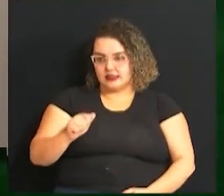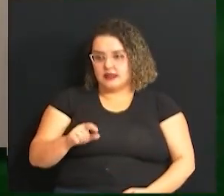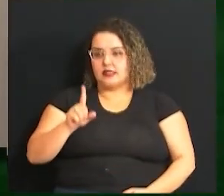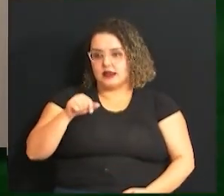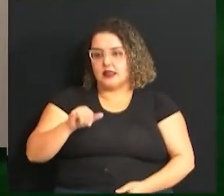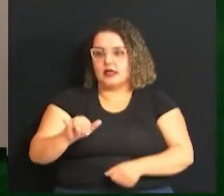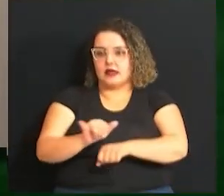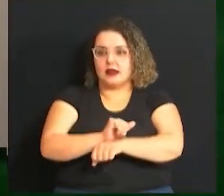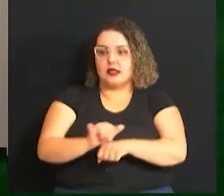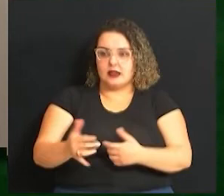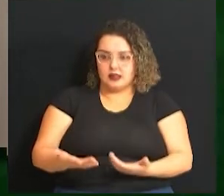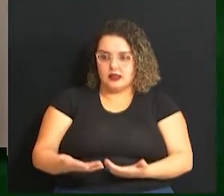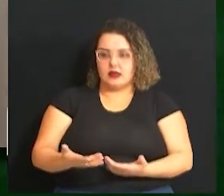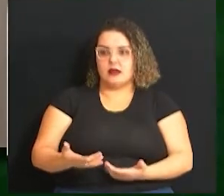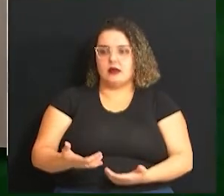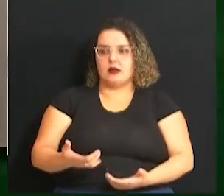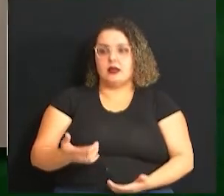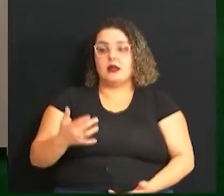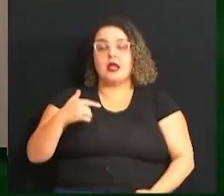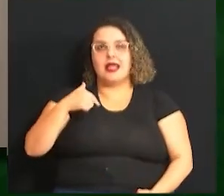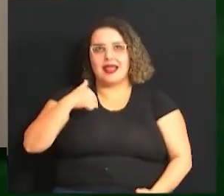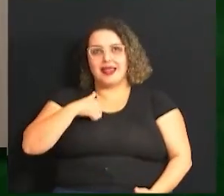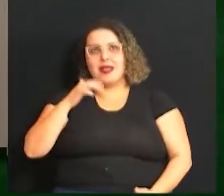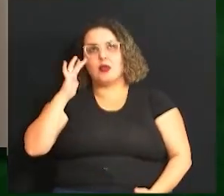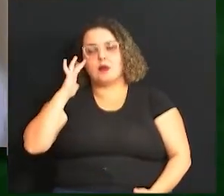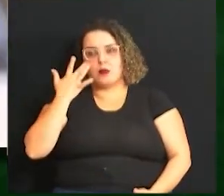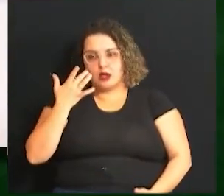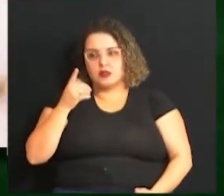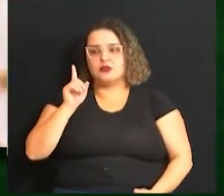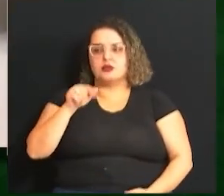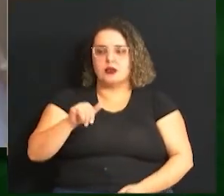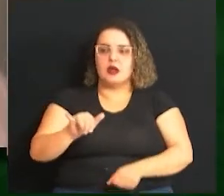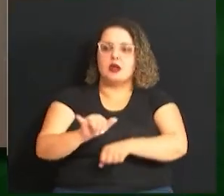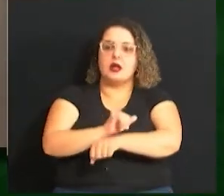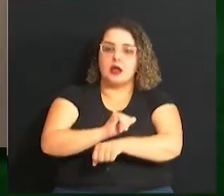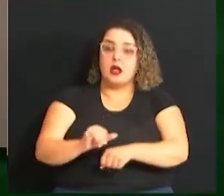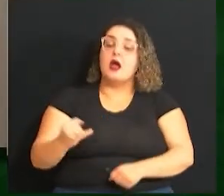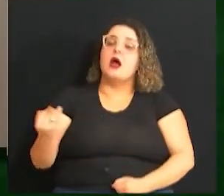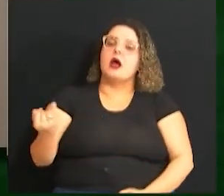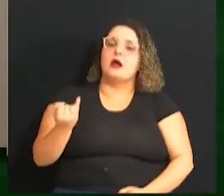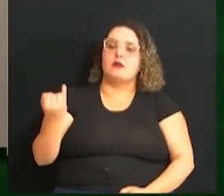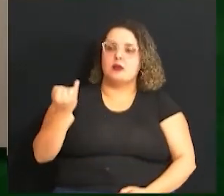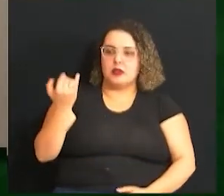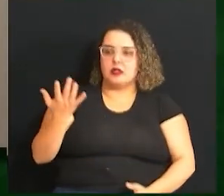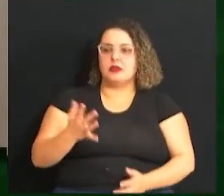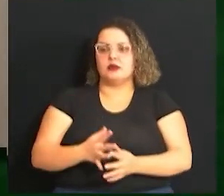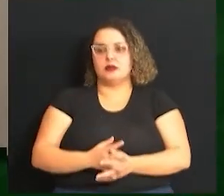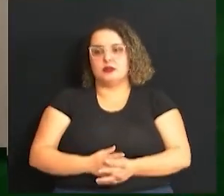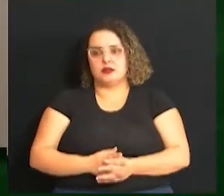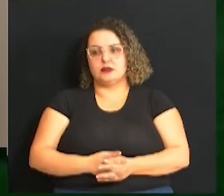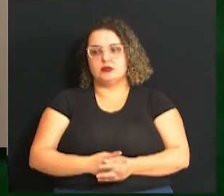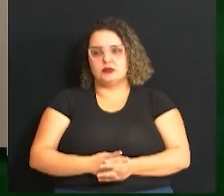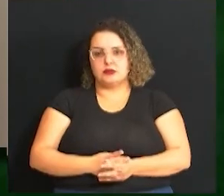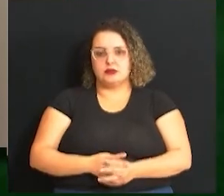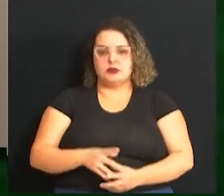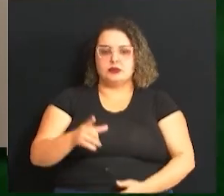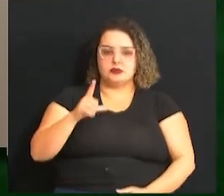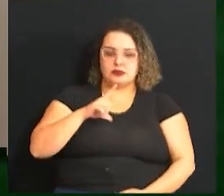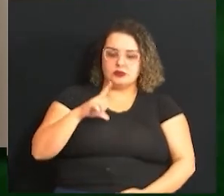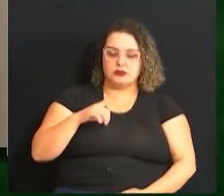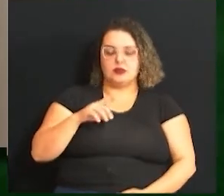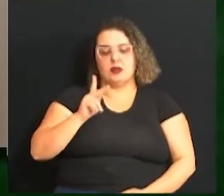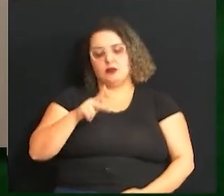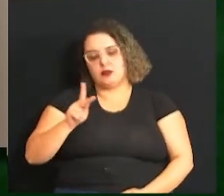mesada, ela é uma ferramenta. Eu considero que a mesada é uma ferramenta muito importante.